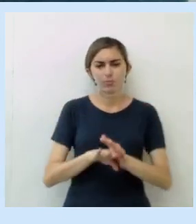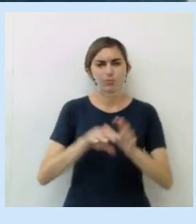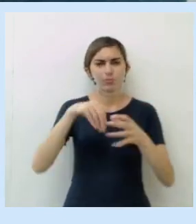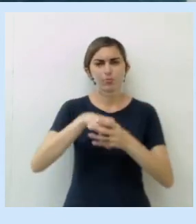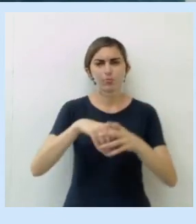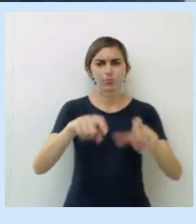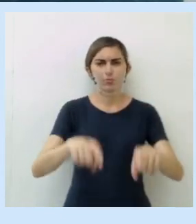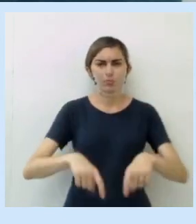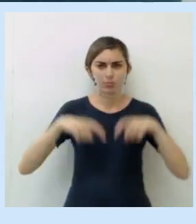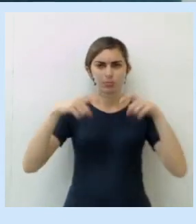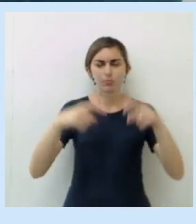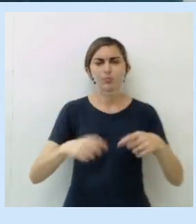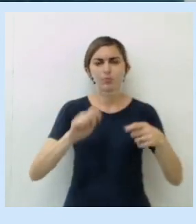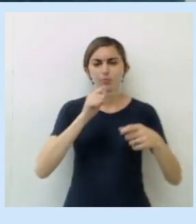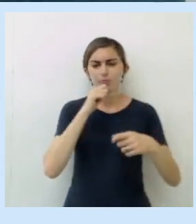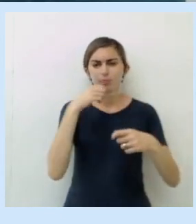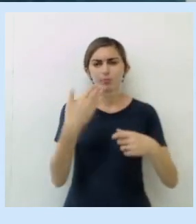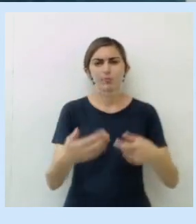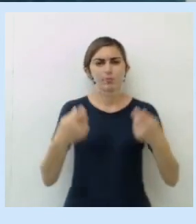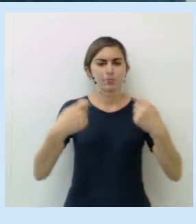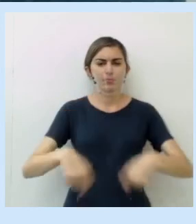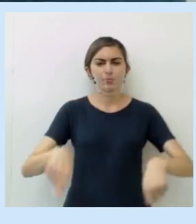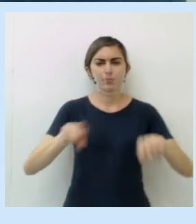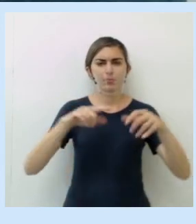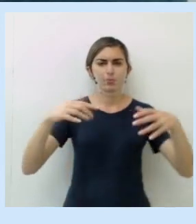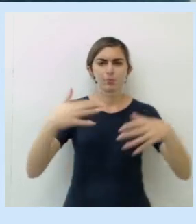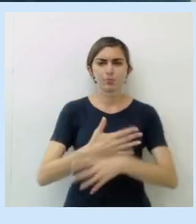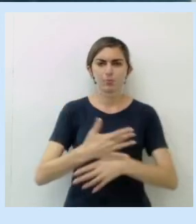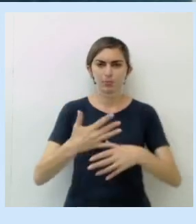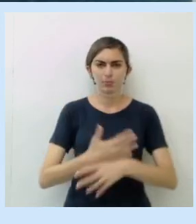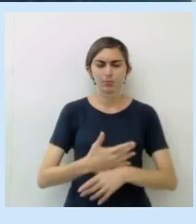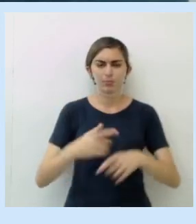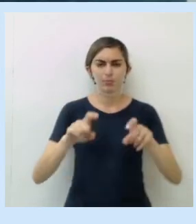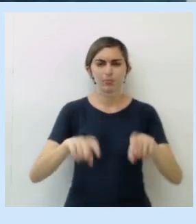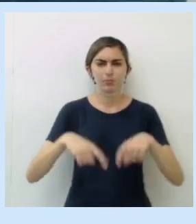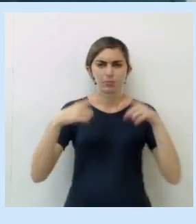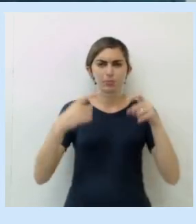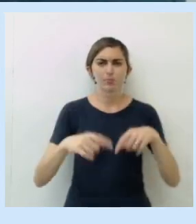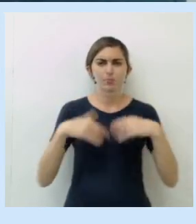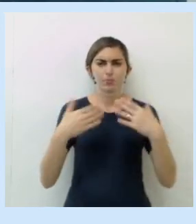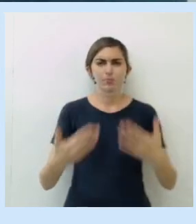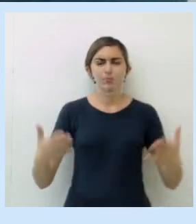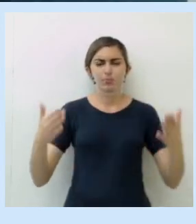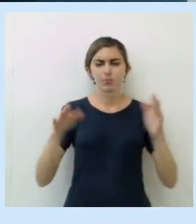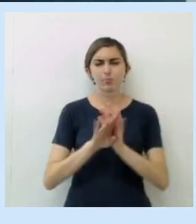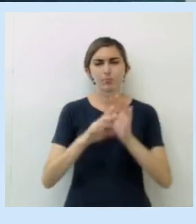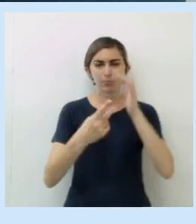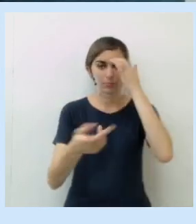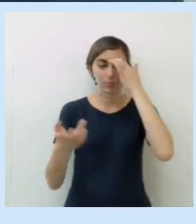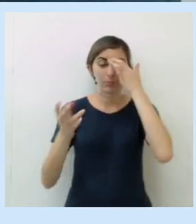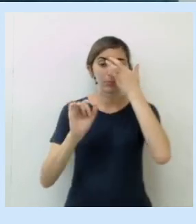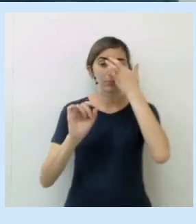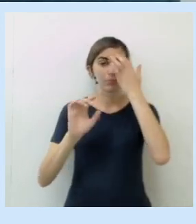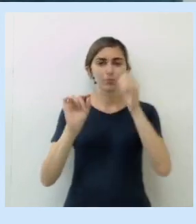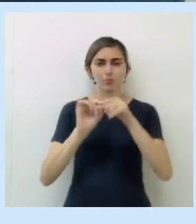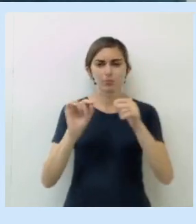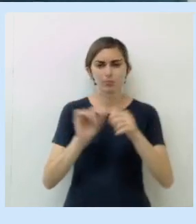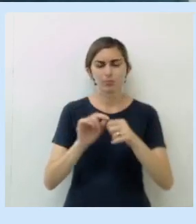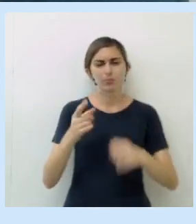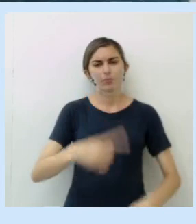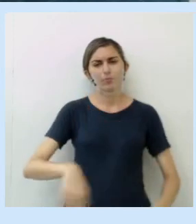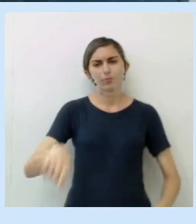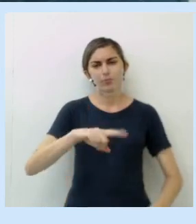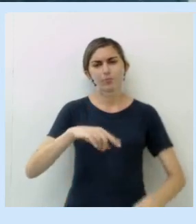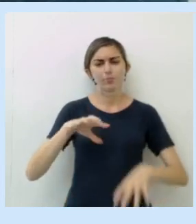campo, tá? Sem precisar esse campo se tornar uma cidade urbanizada, a indústria ela já chega lá. E o que é que eles vão fazer? Eles